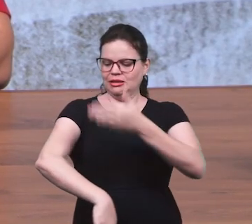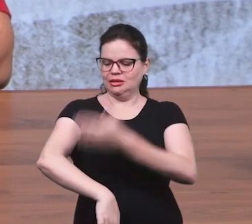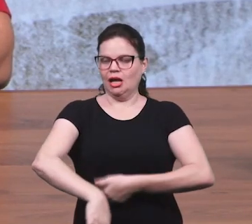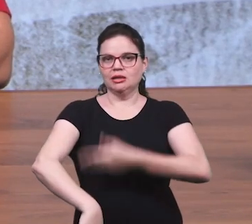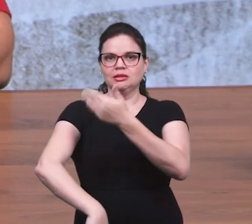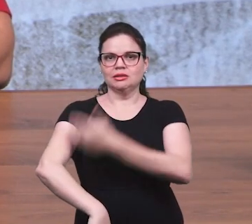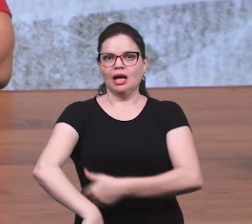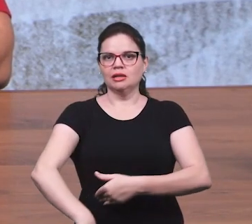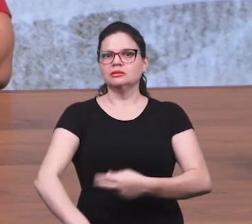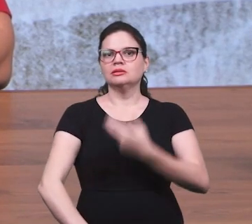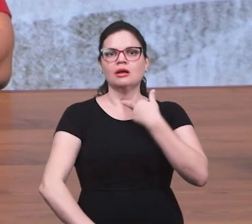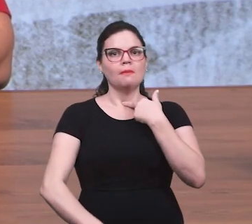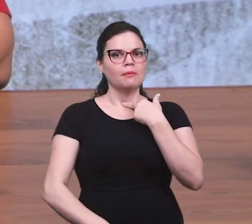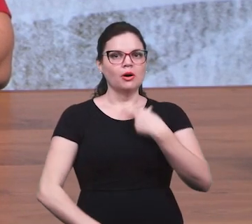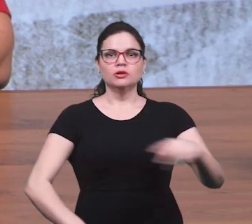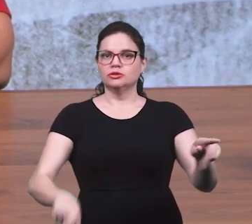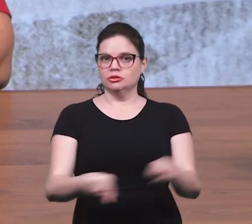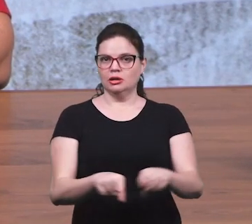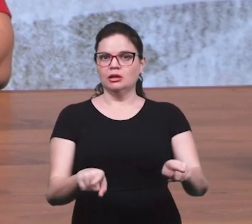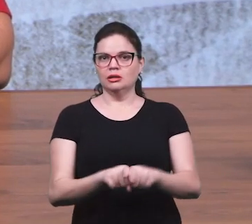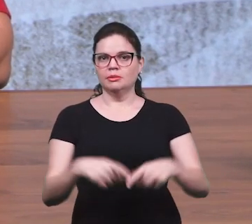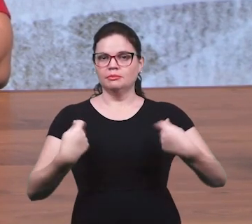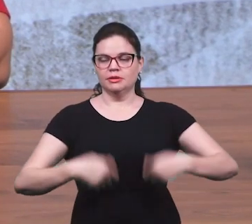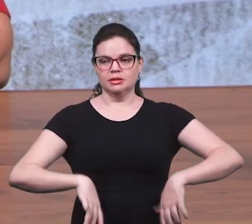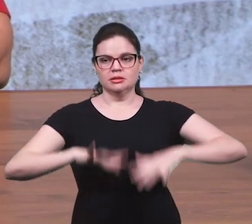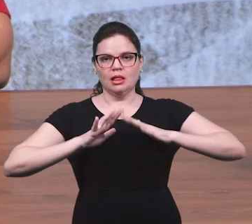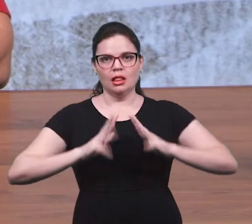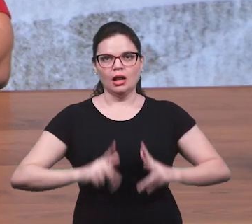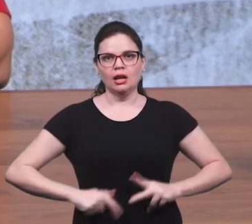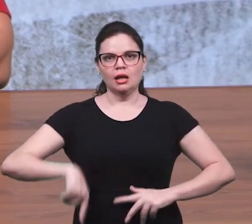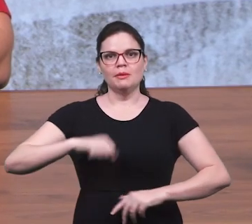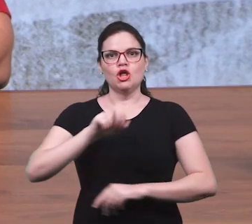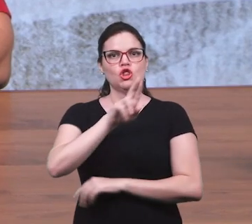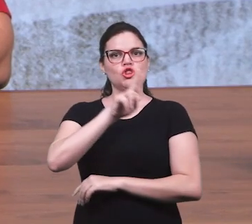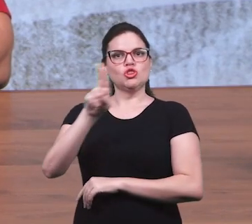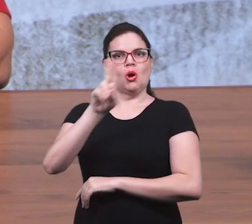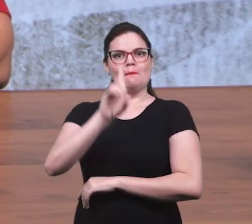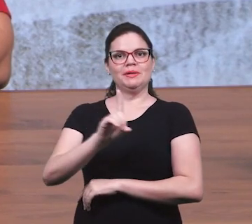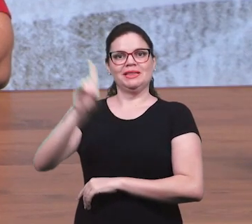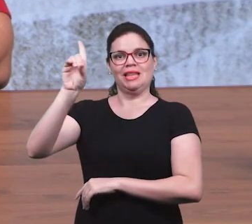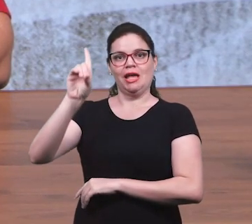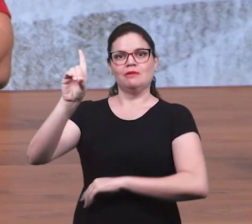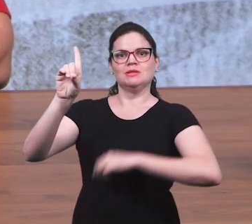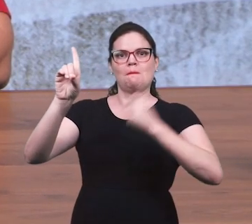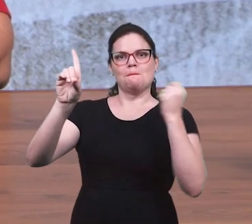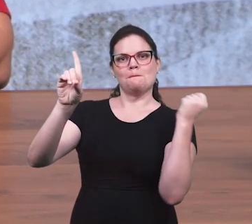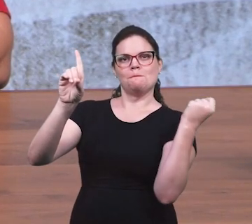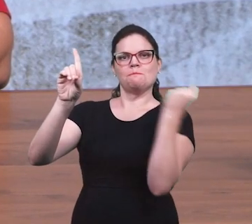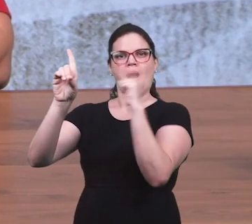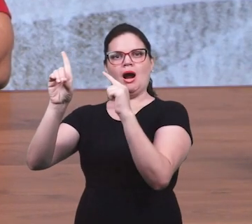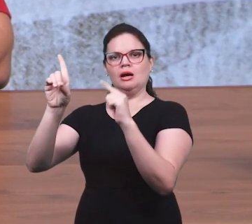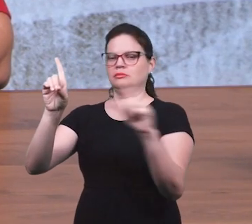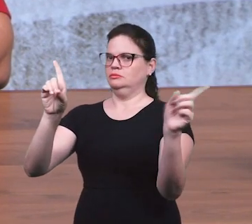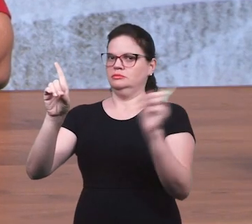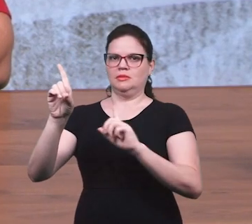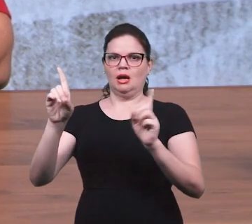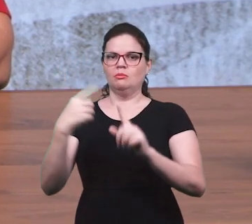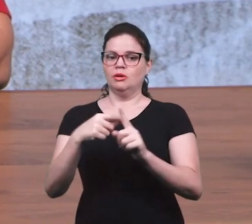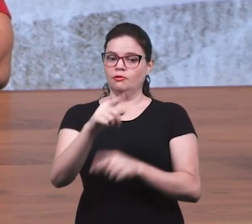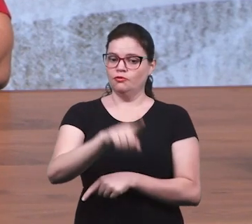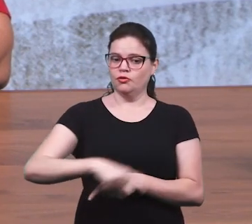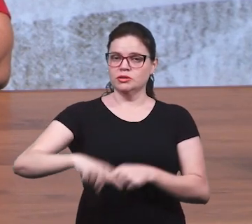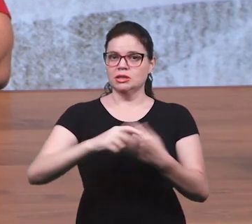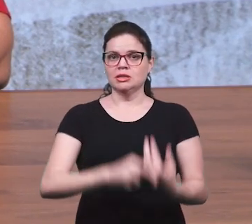e não profanarão o nome do seu Deus, porque oferecem as ofertas queimadas ao Senhor,